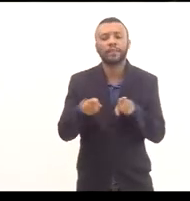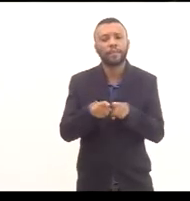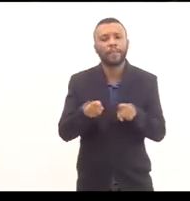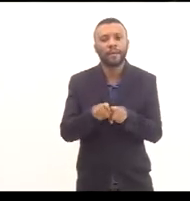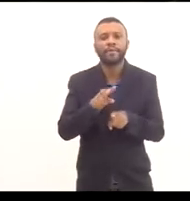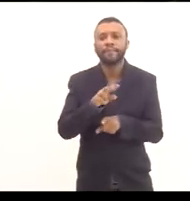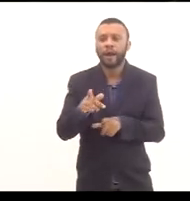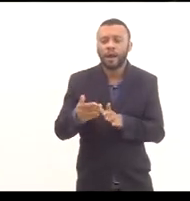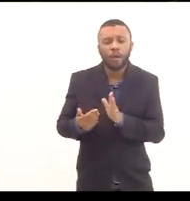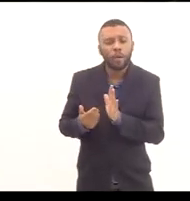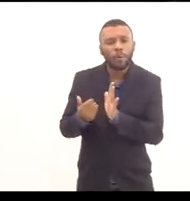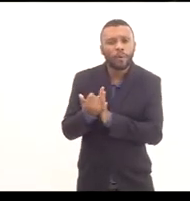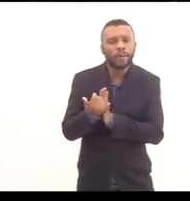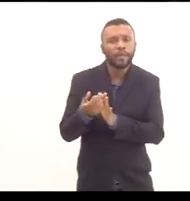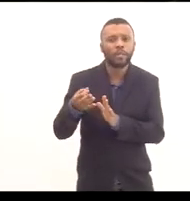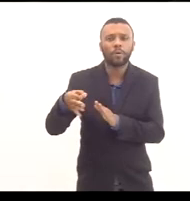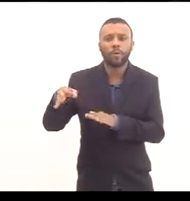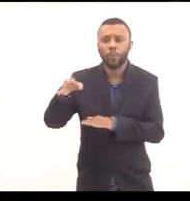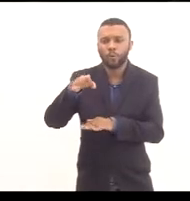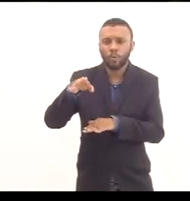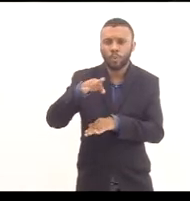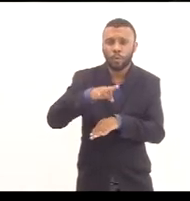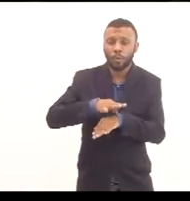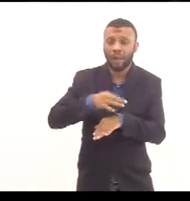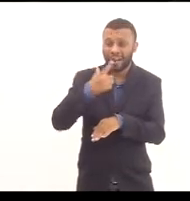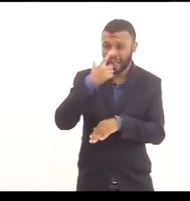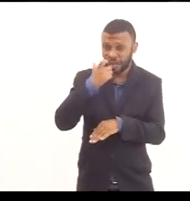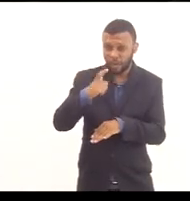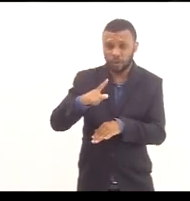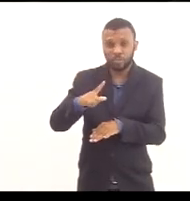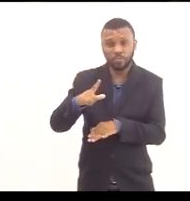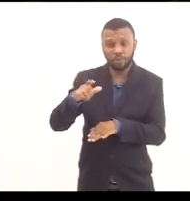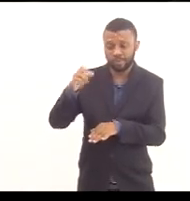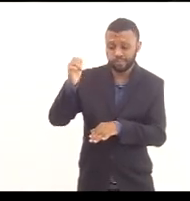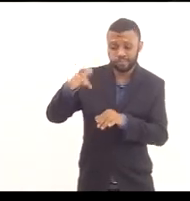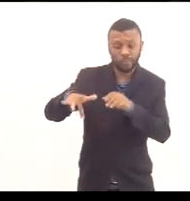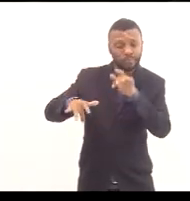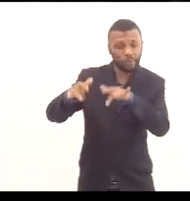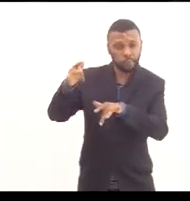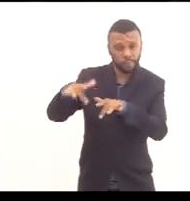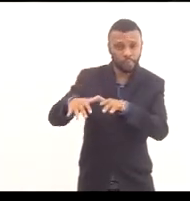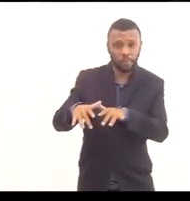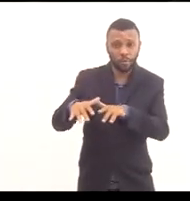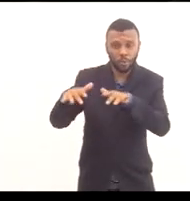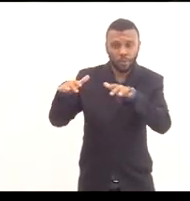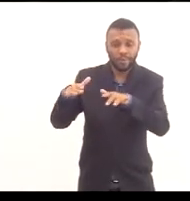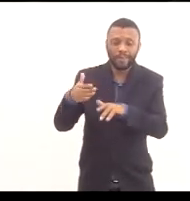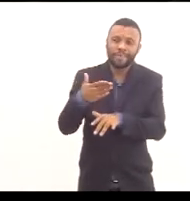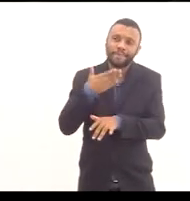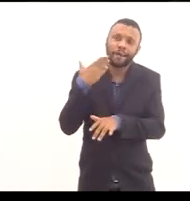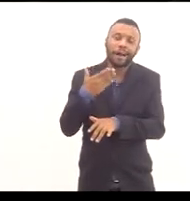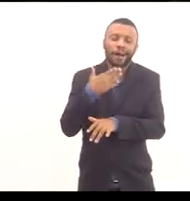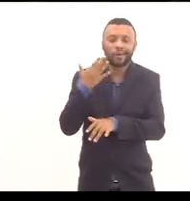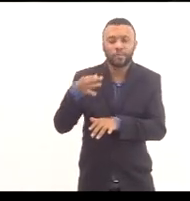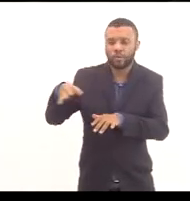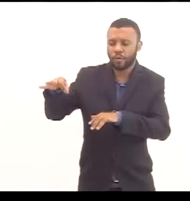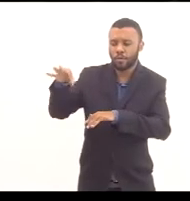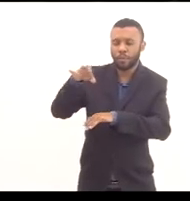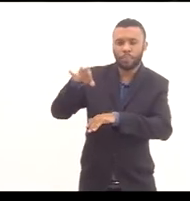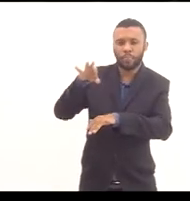relação à dengue quanto tipo quanto mais lixo tiver na rua mas faço a proliferação do mosquito